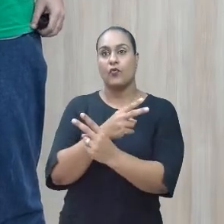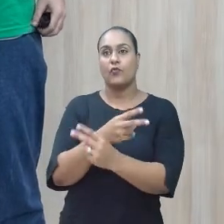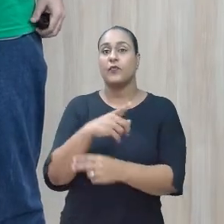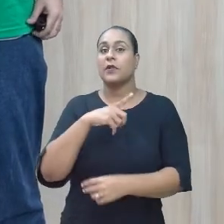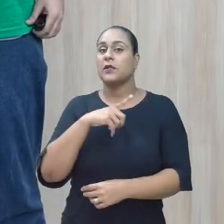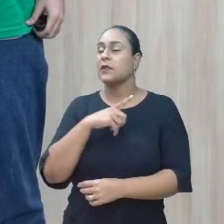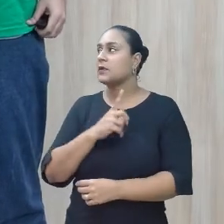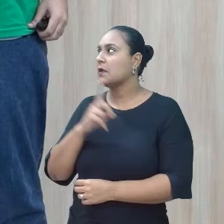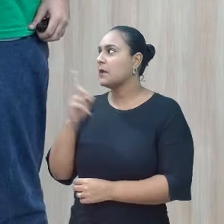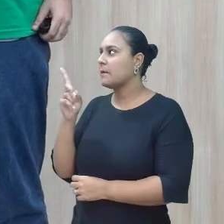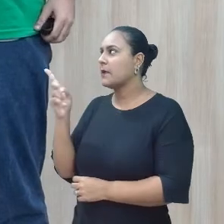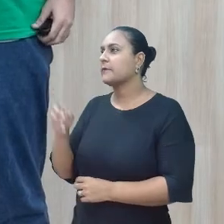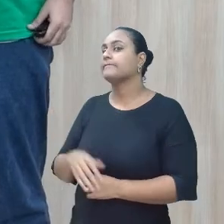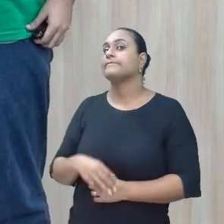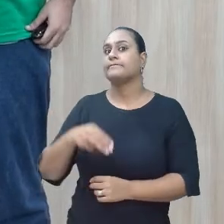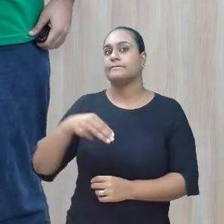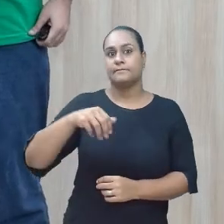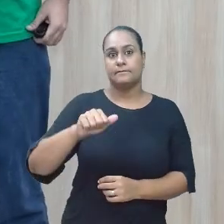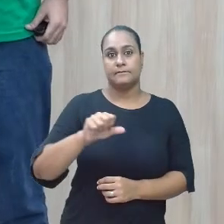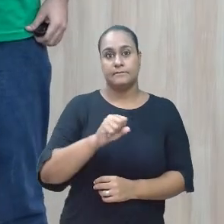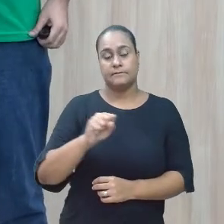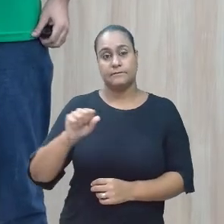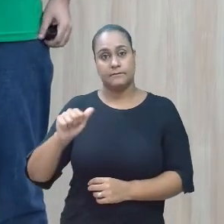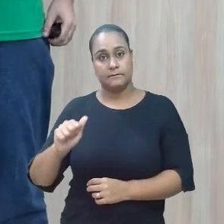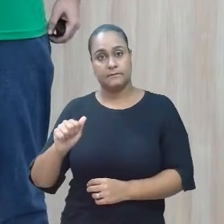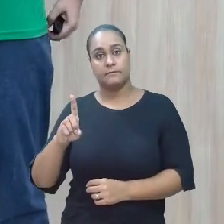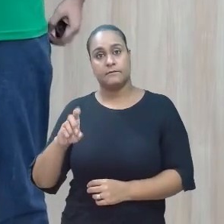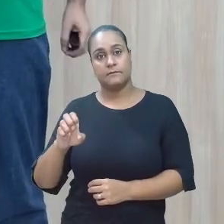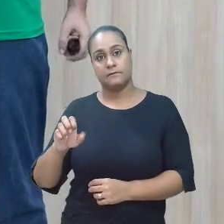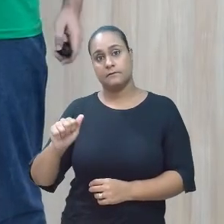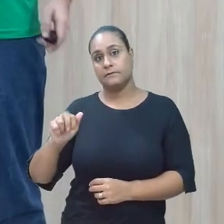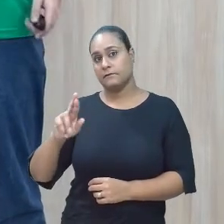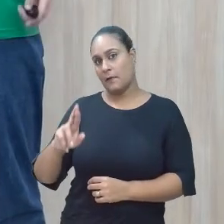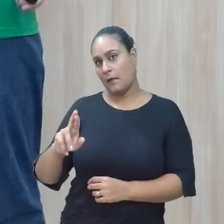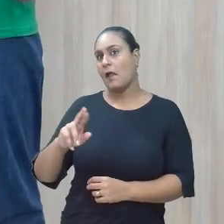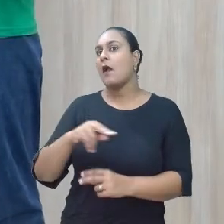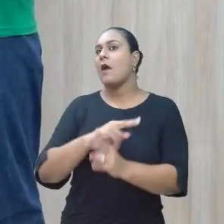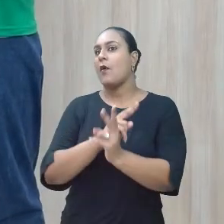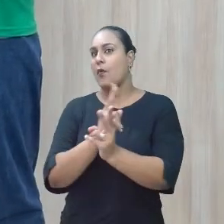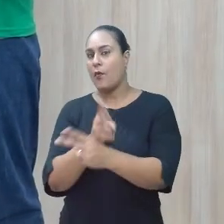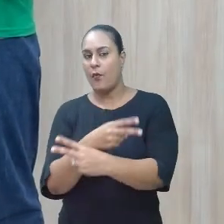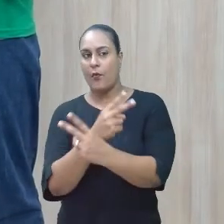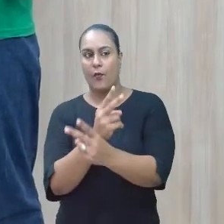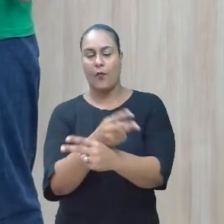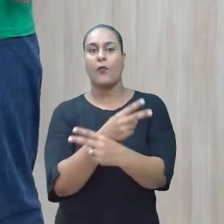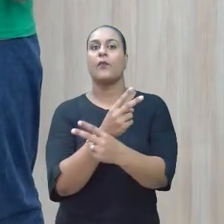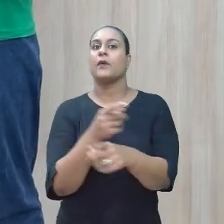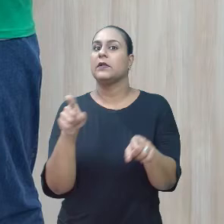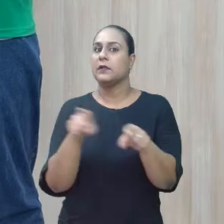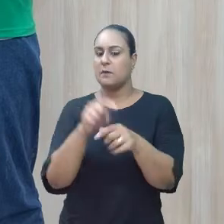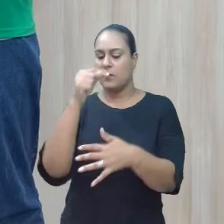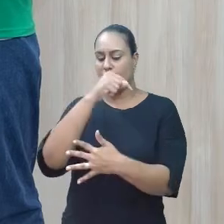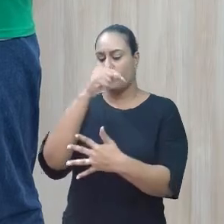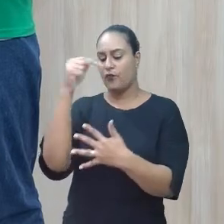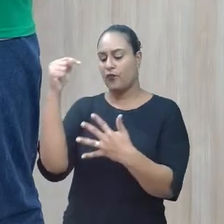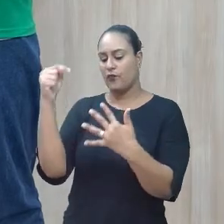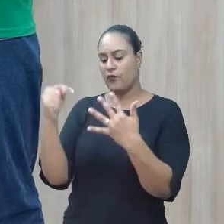Temos também as nossas queridíssimas massas de ar, que também é um importante fator climático.